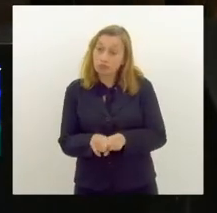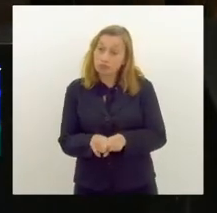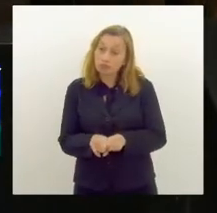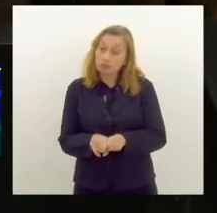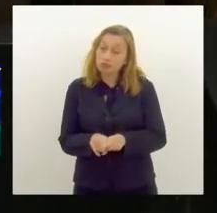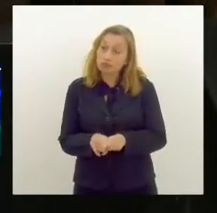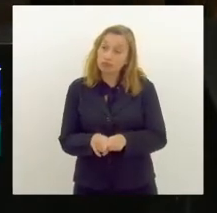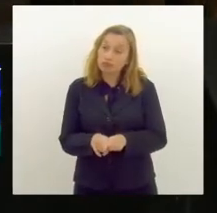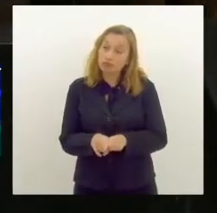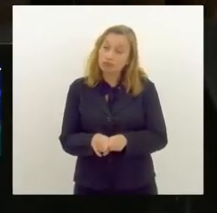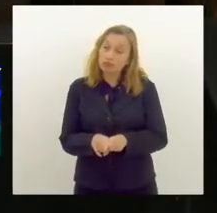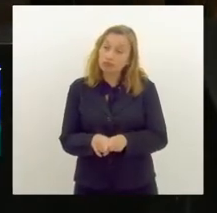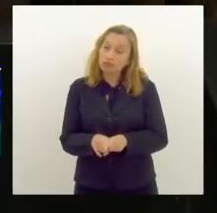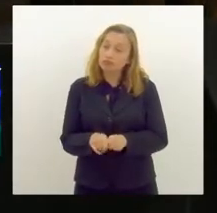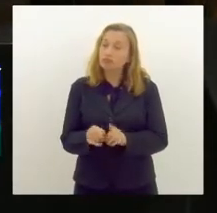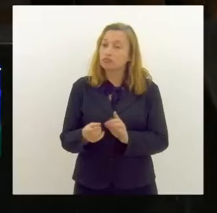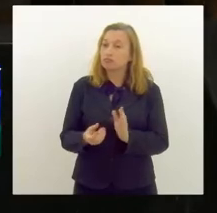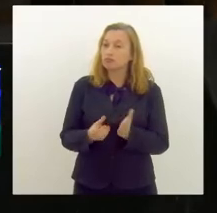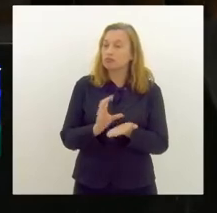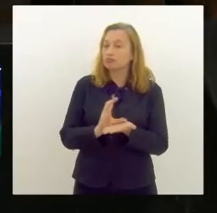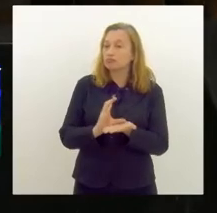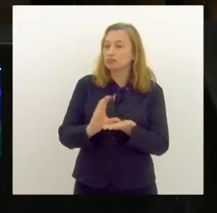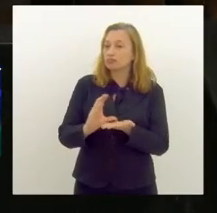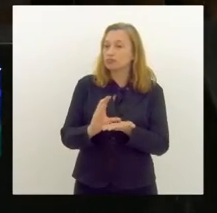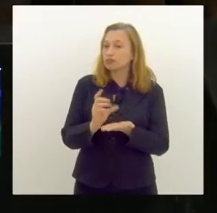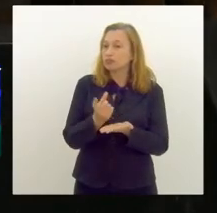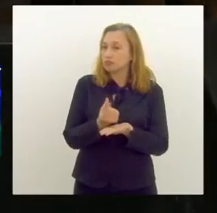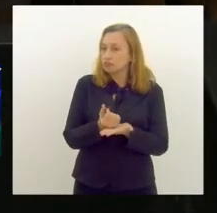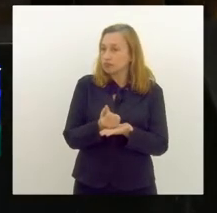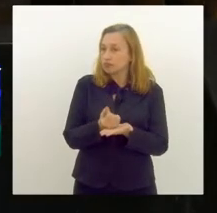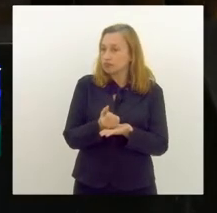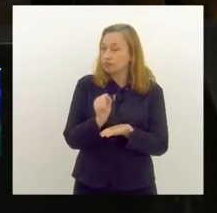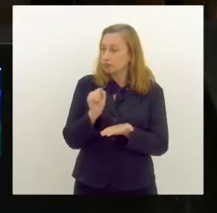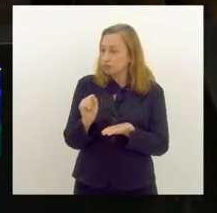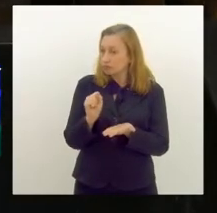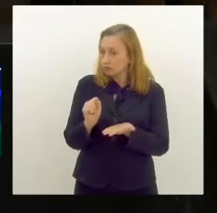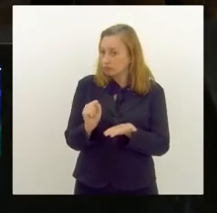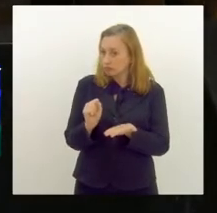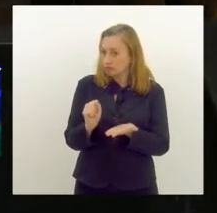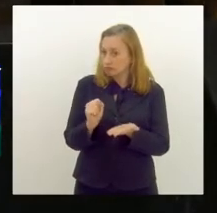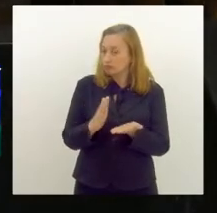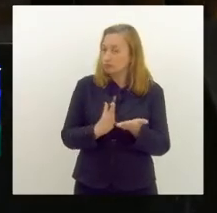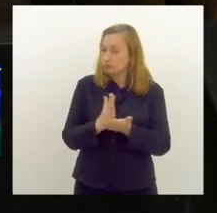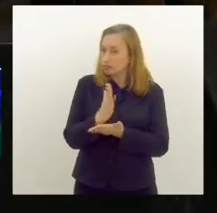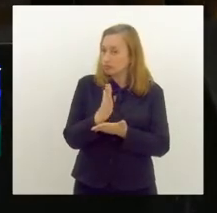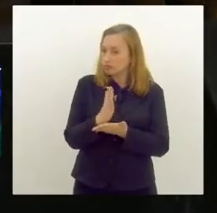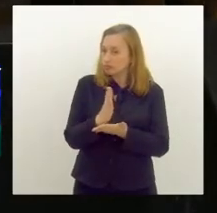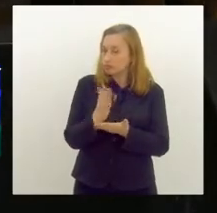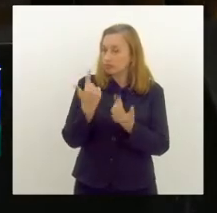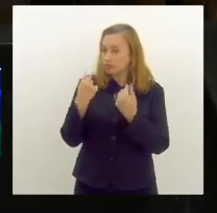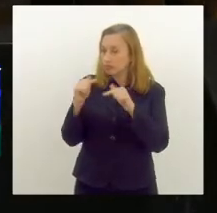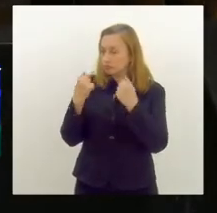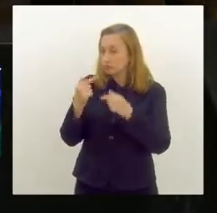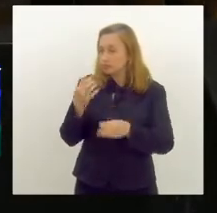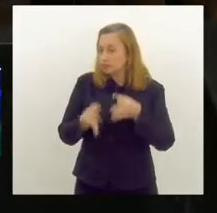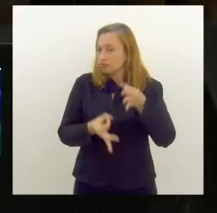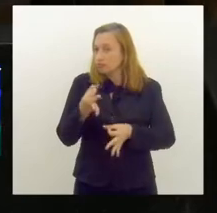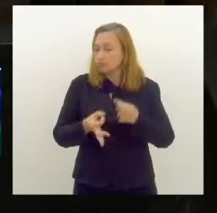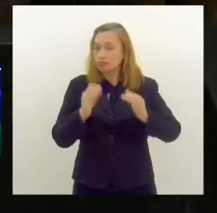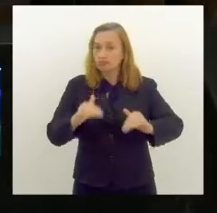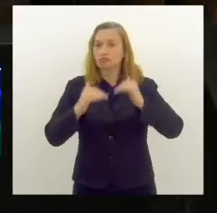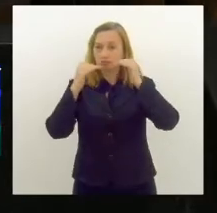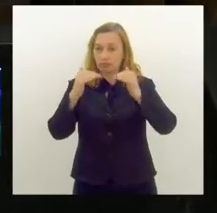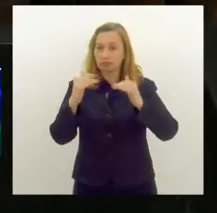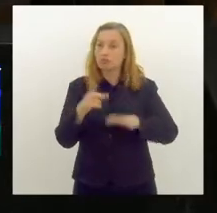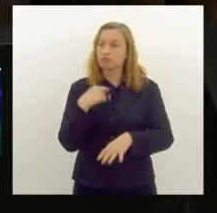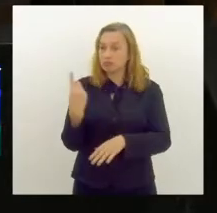fazer com que o seu orçamento pudesse fluir sem ser questionado pelo Tribunal de Contas. Então, nós,